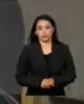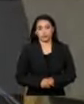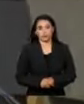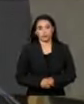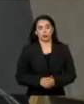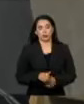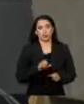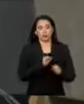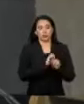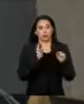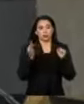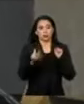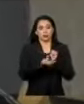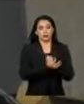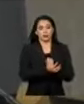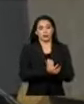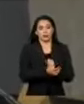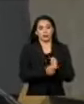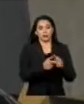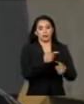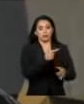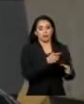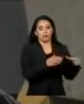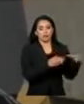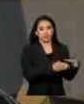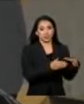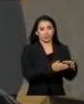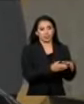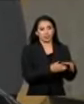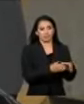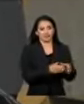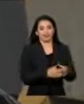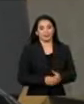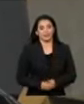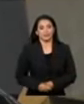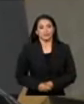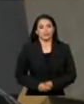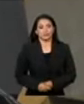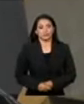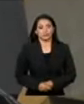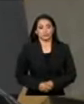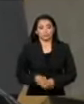Federal da 2ª Região na apelação